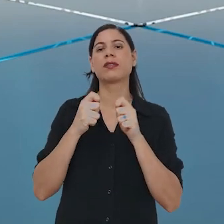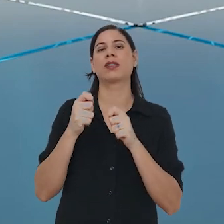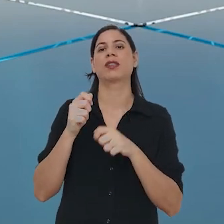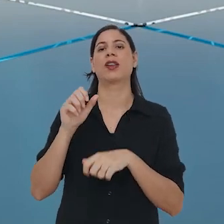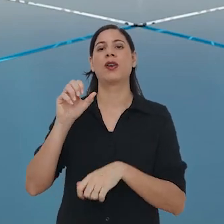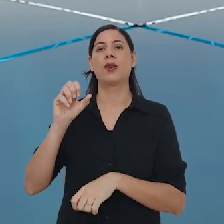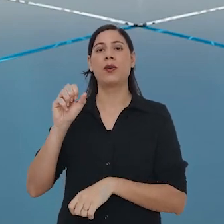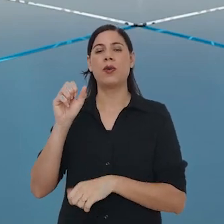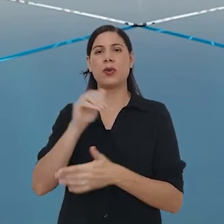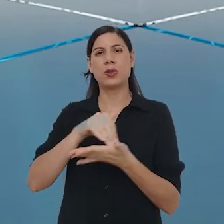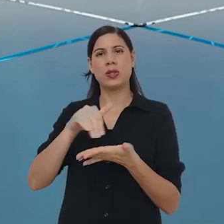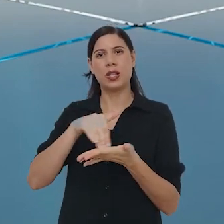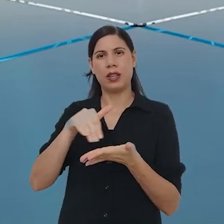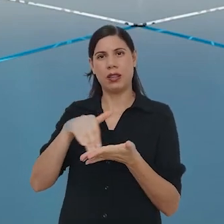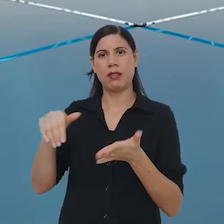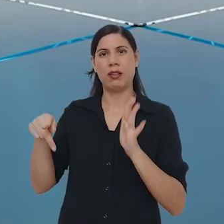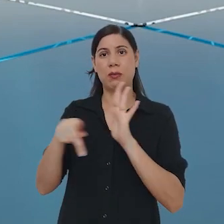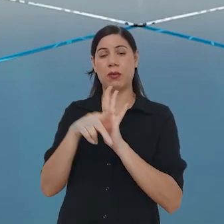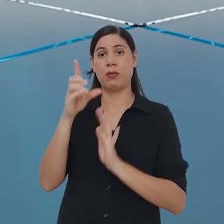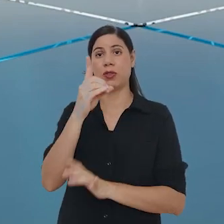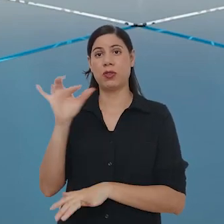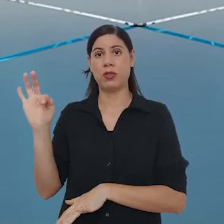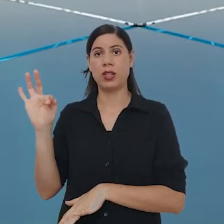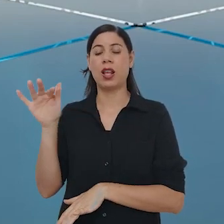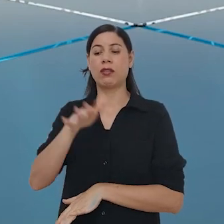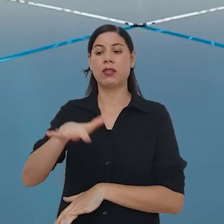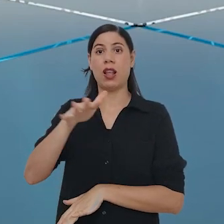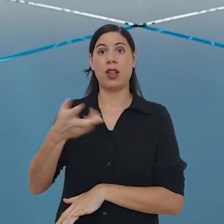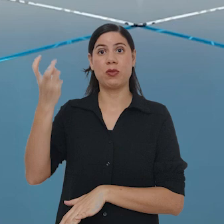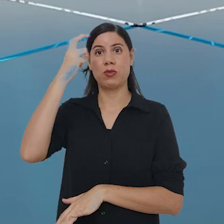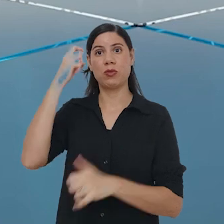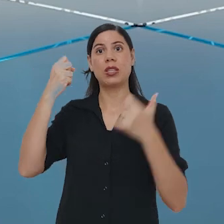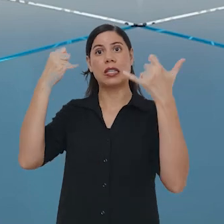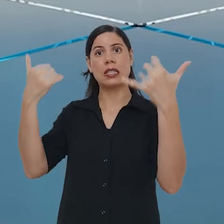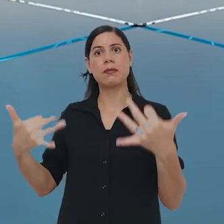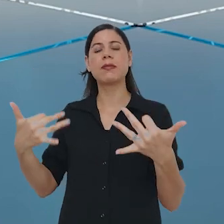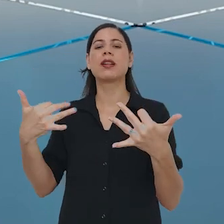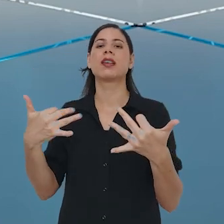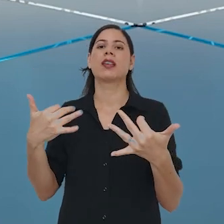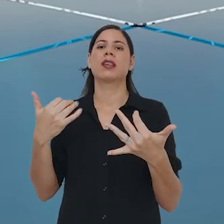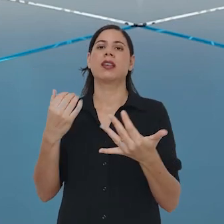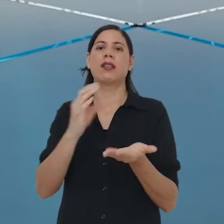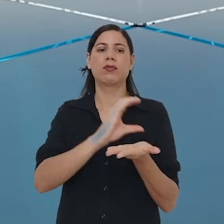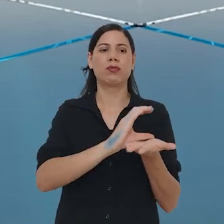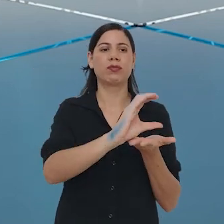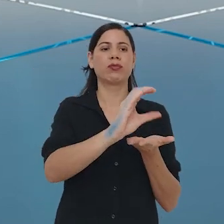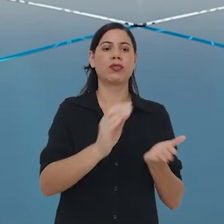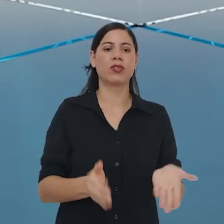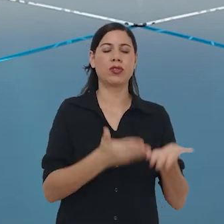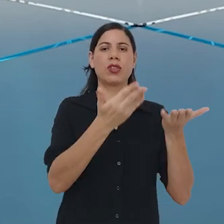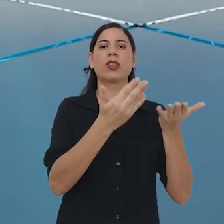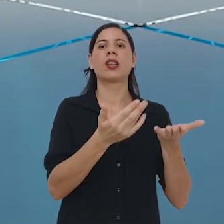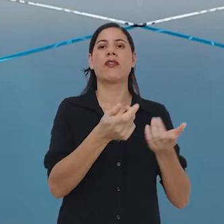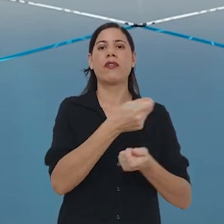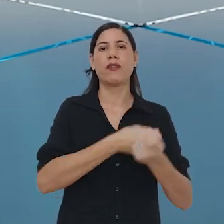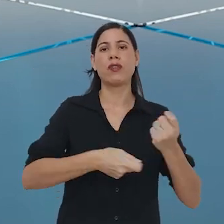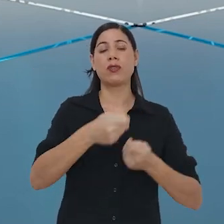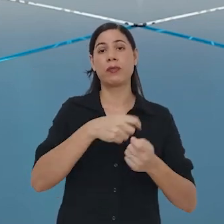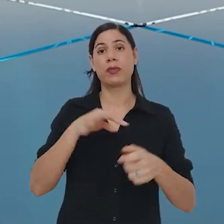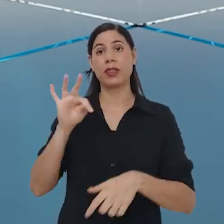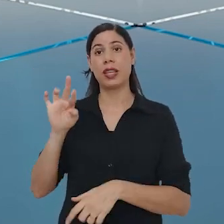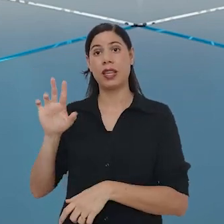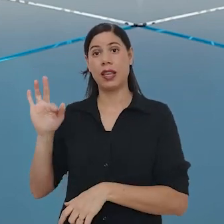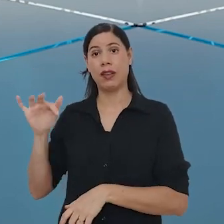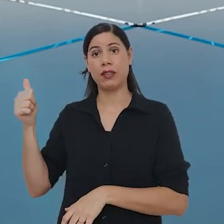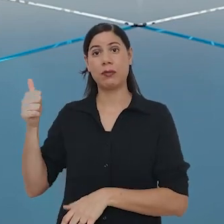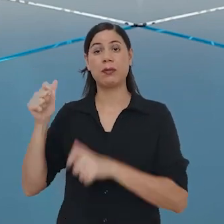subsecretário de Fomento e Incentivo à Cultura do Distrito Federal fala sobre linhas de crédito e incentivo fiscal. E TRF